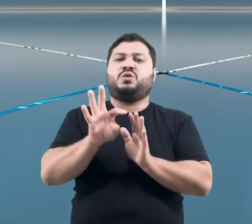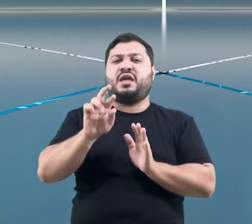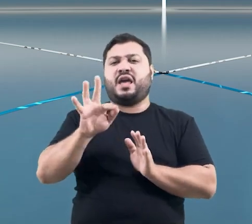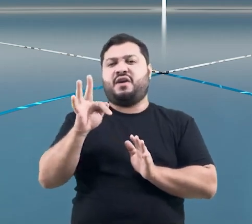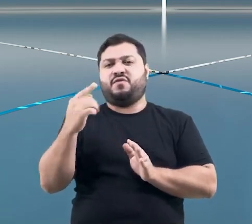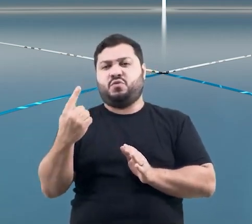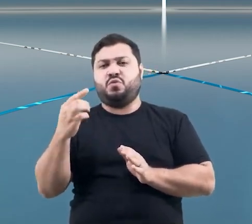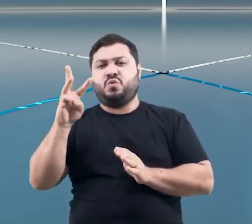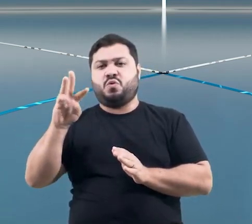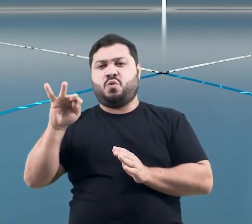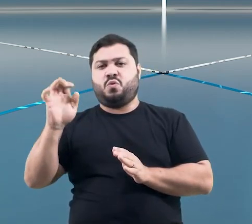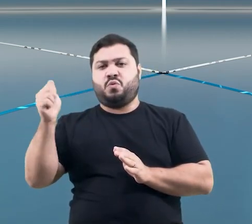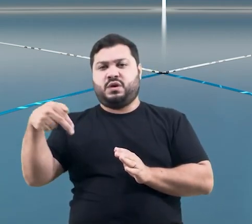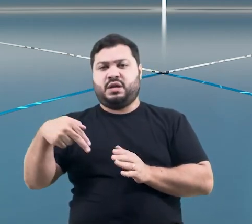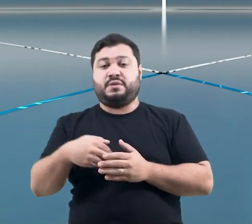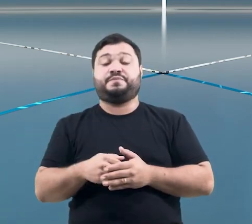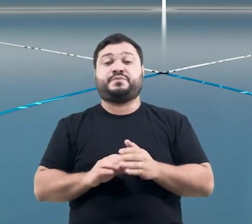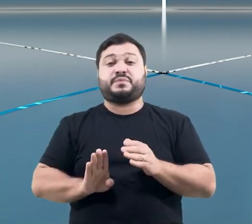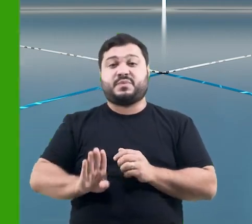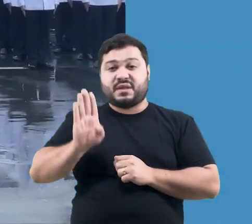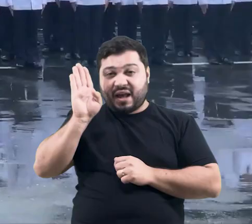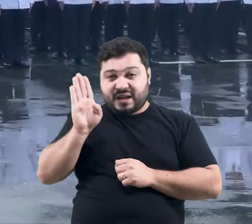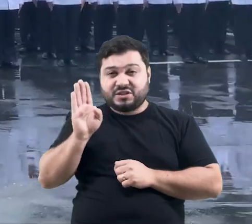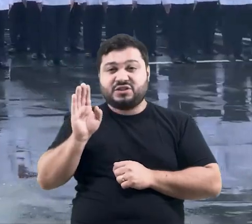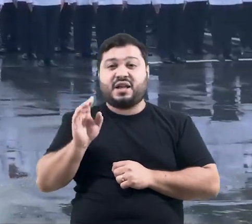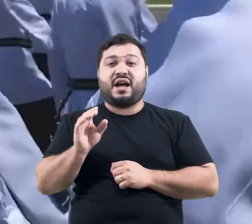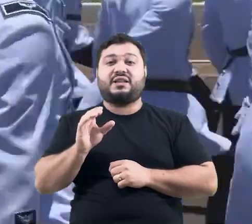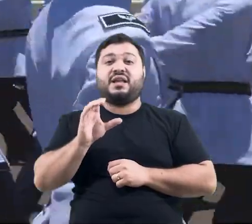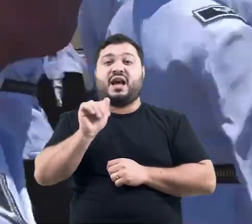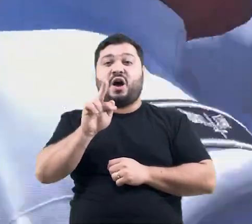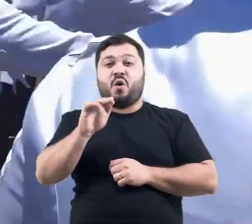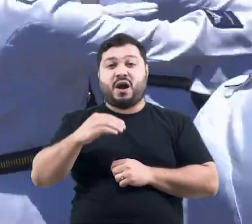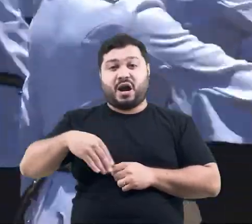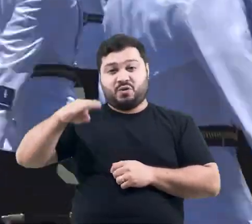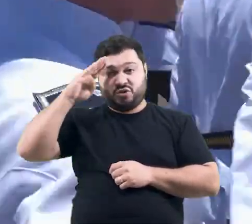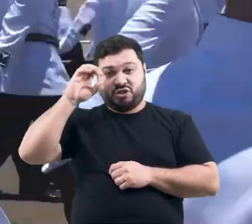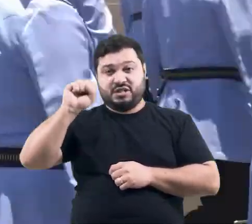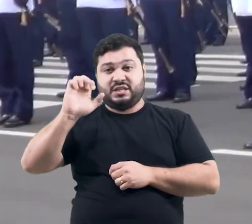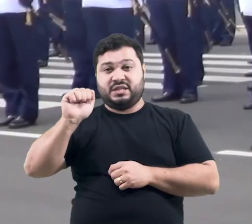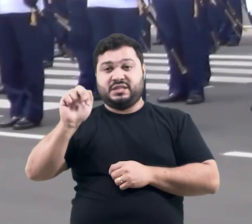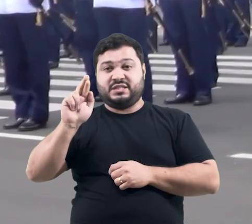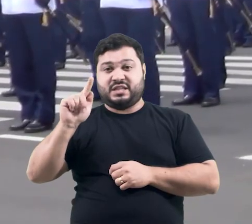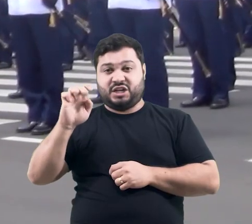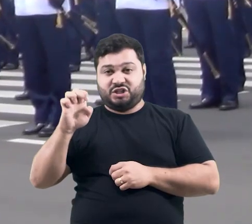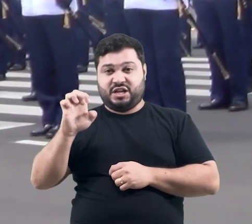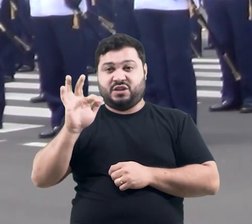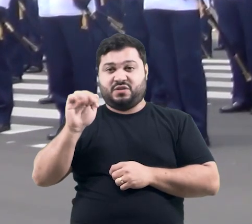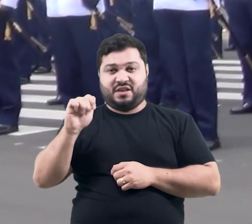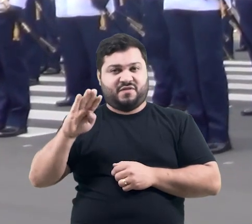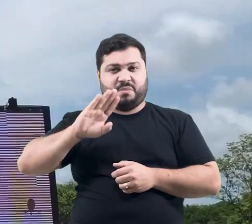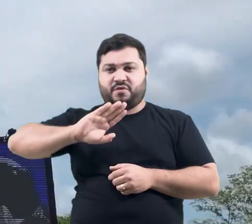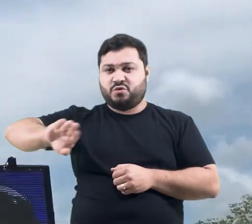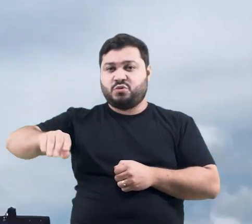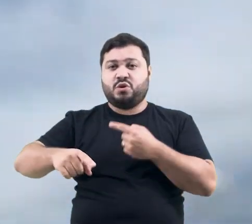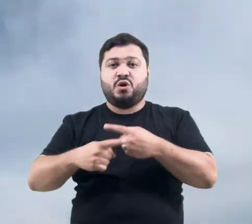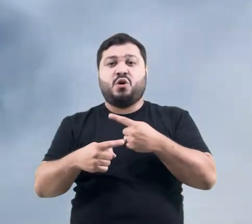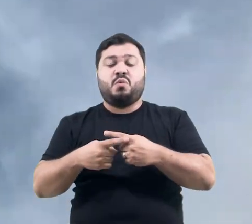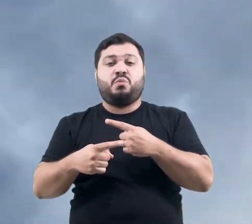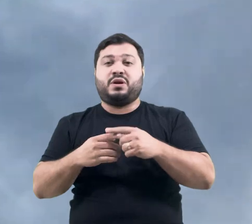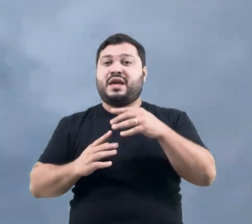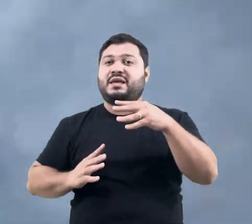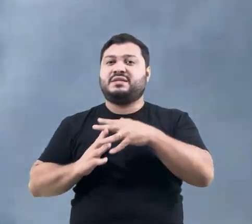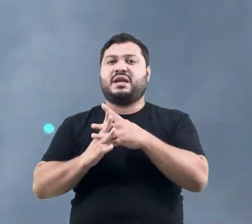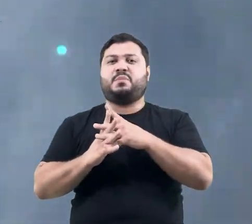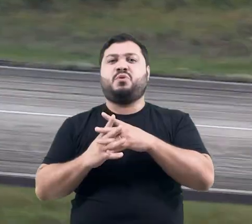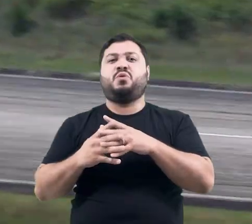que chegou ao TRF1 com William Nascimento. A candidata ao cargo de sargento da Força Aérea Brasileira foi excluída